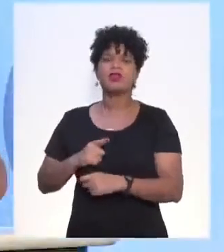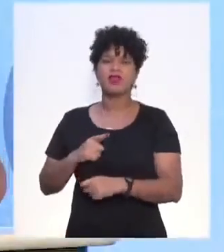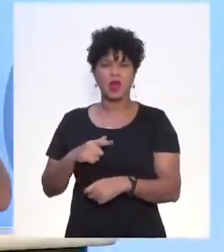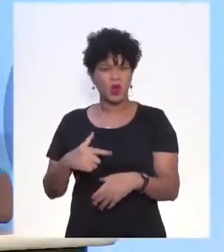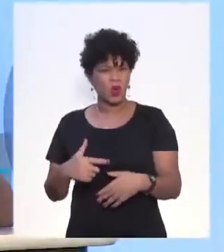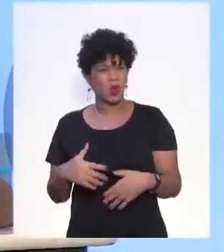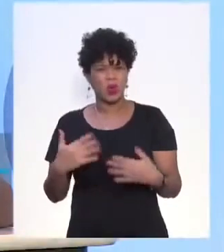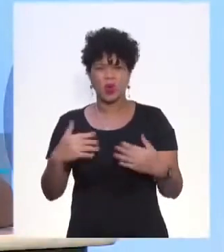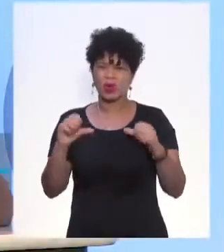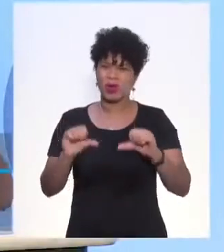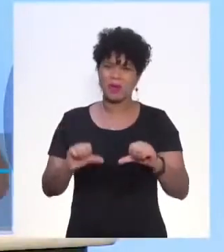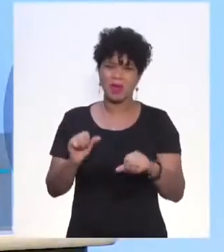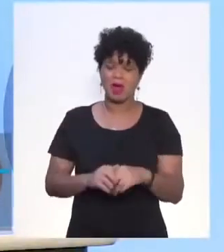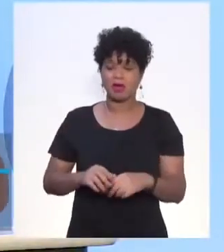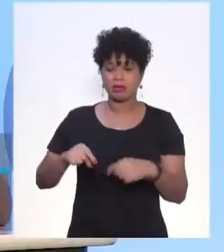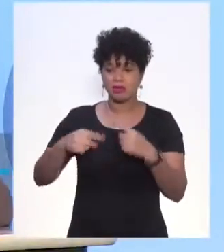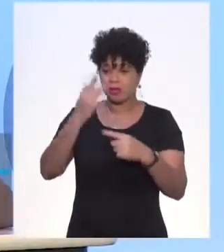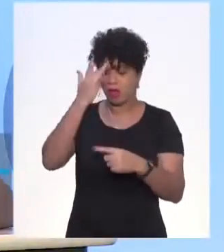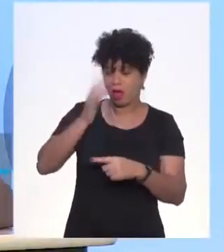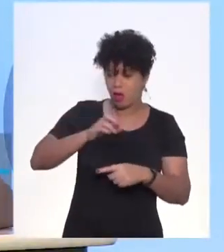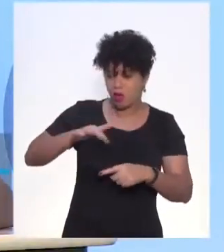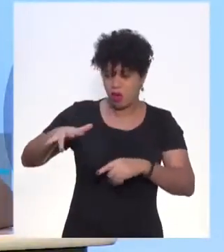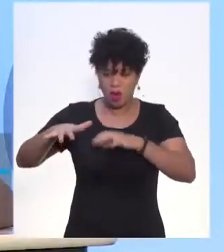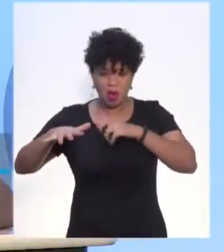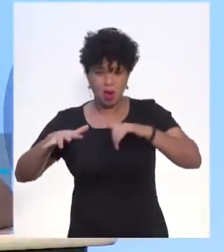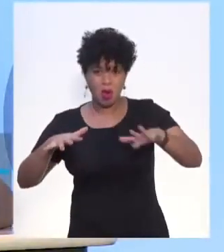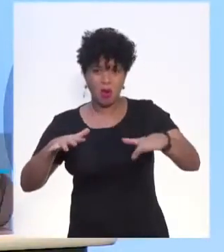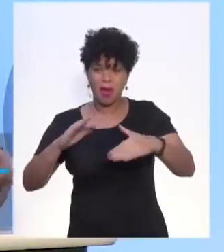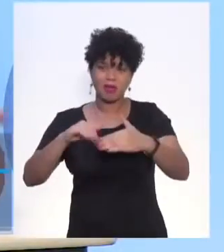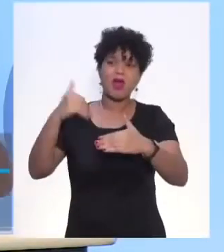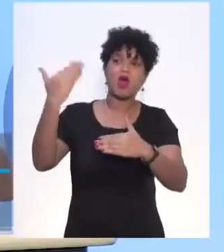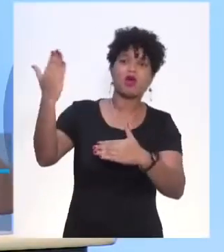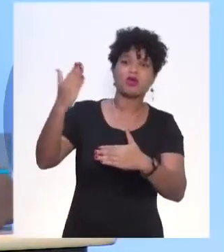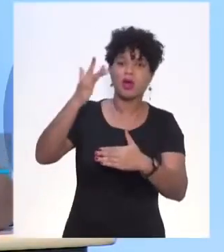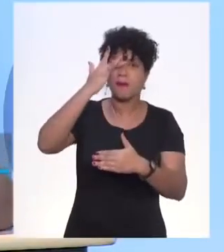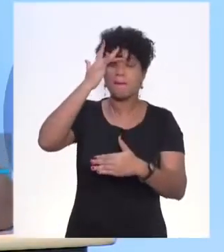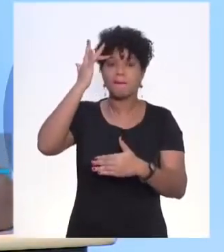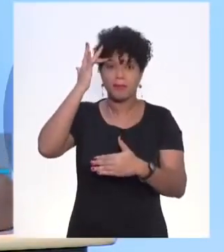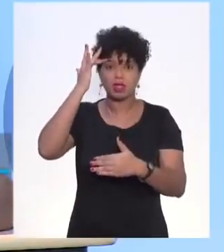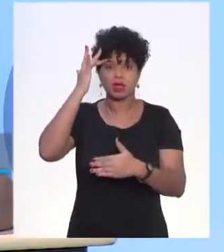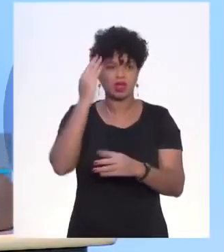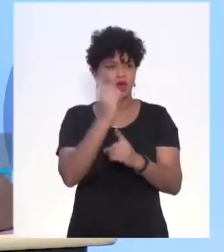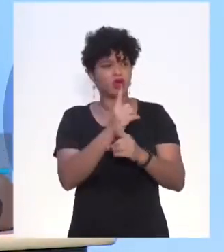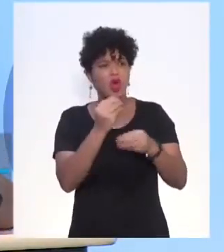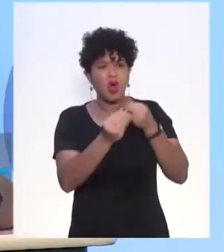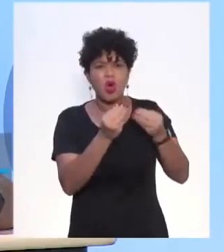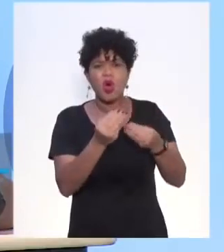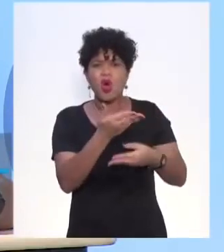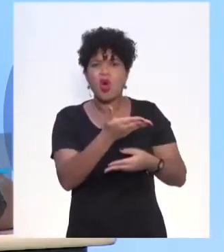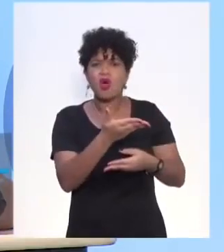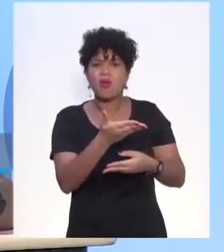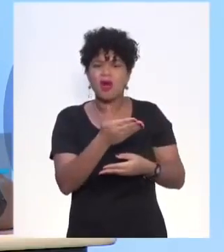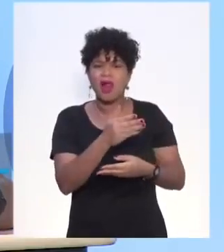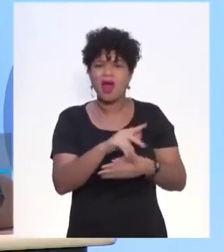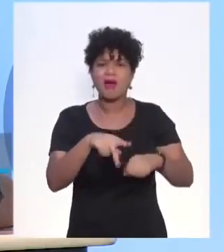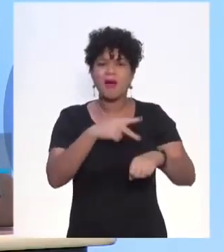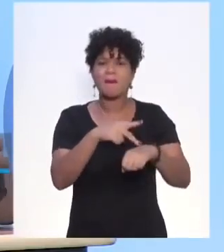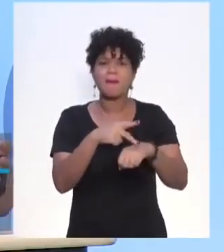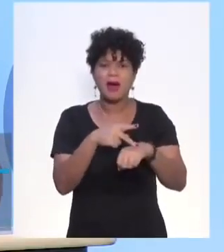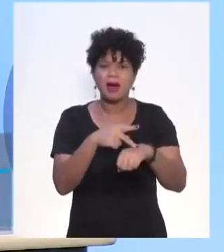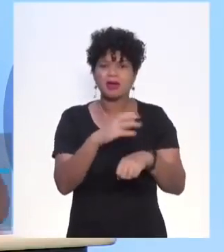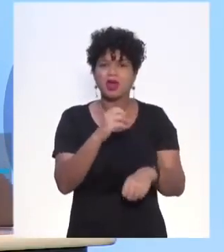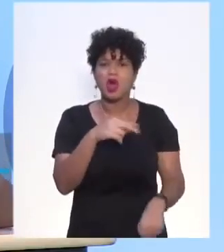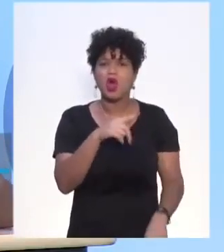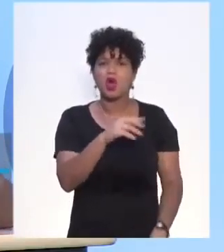ao conhecimento público, ao conhecimento da comunidade internacional, aí reverteu-se essa condição da Bélgica ter